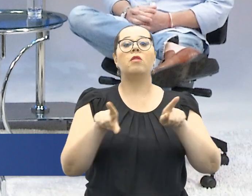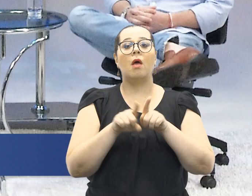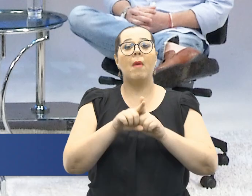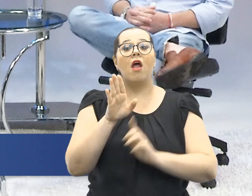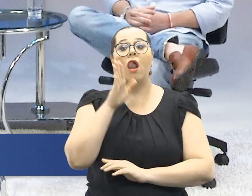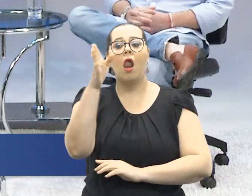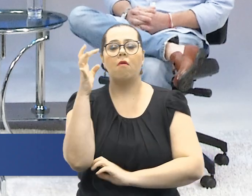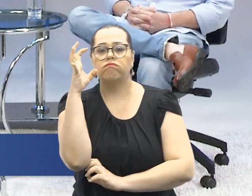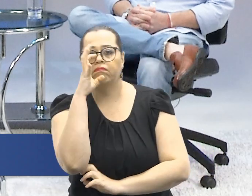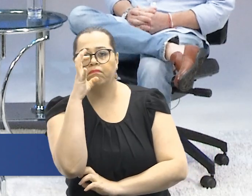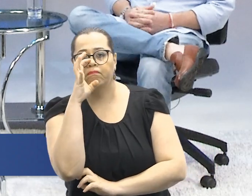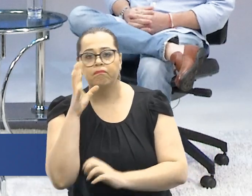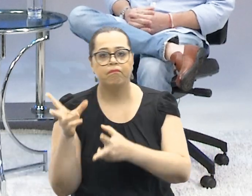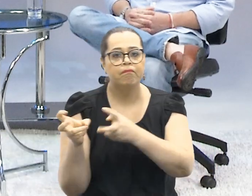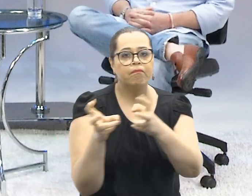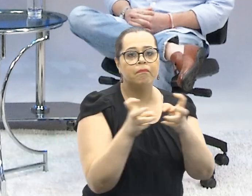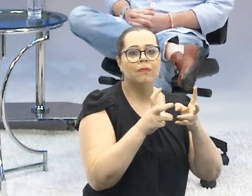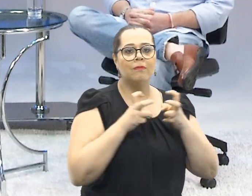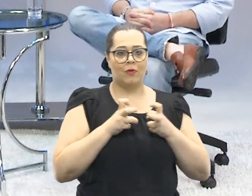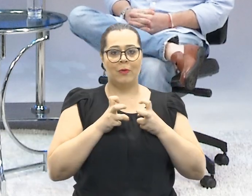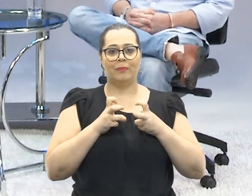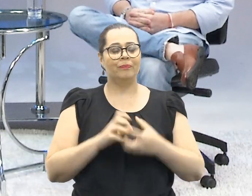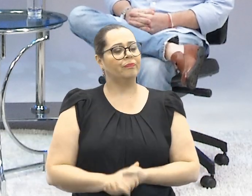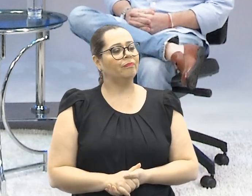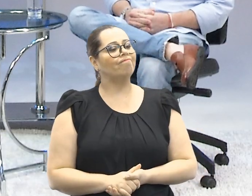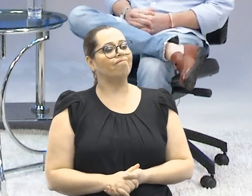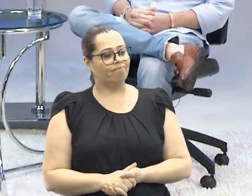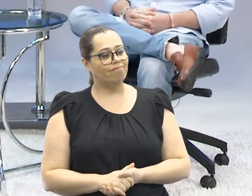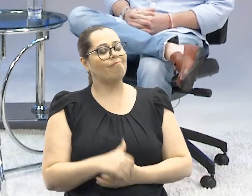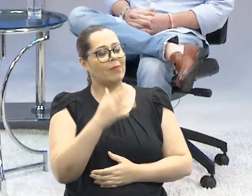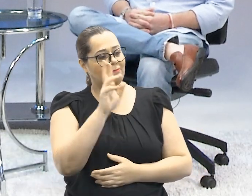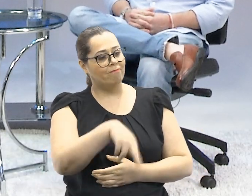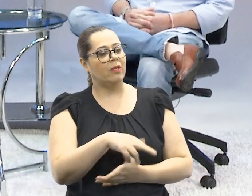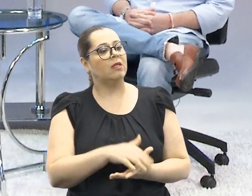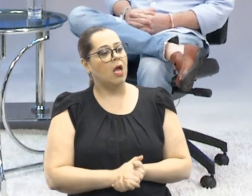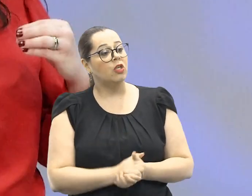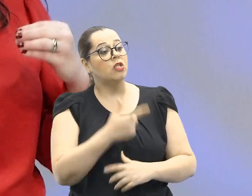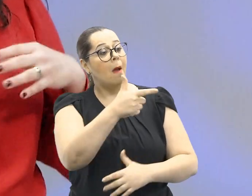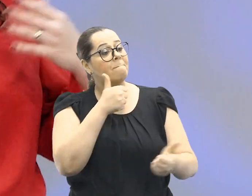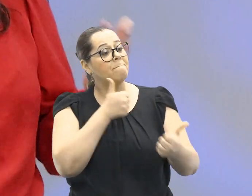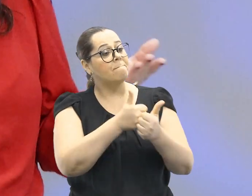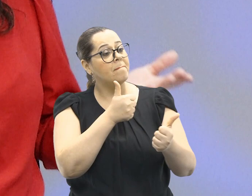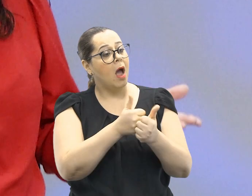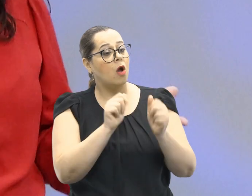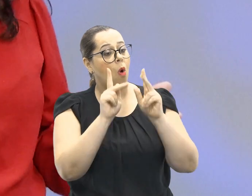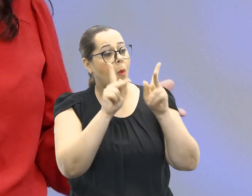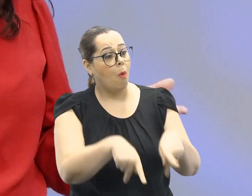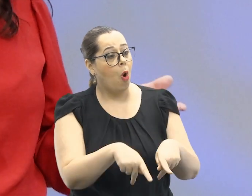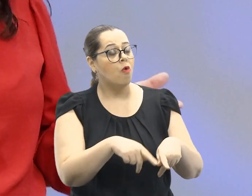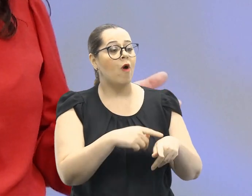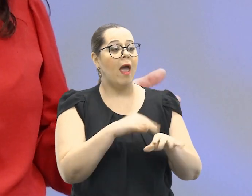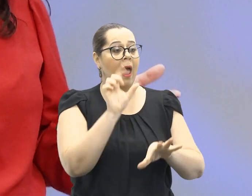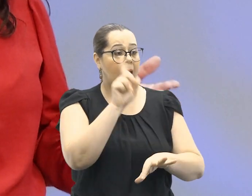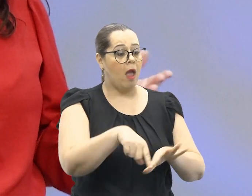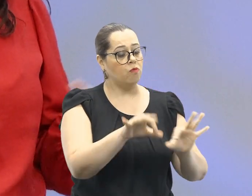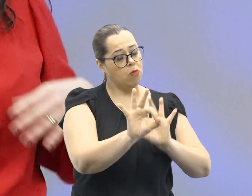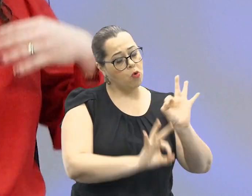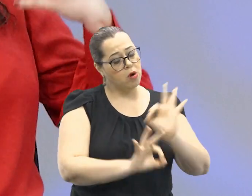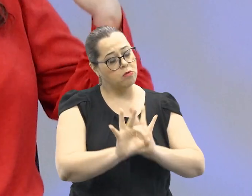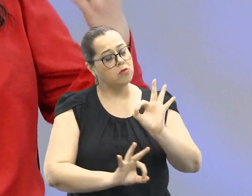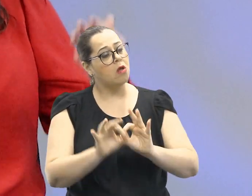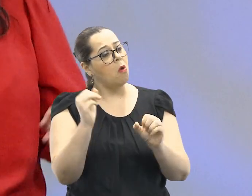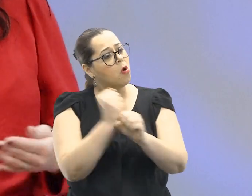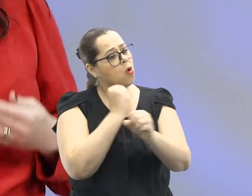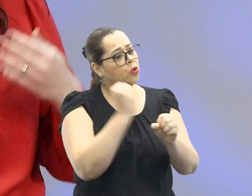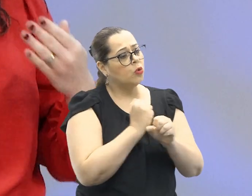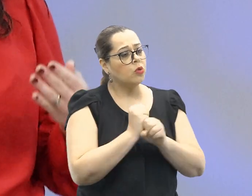pessoas. E essa questão que você citou, né, de estar próximo da população, é uma construção que a Câmara Municipal está fazendo, né, de estar cada